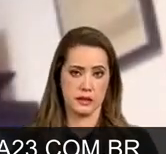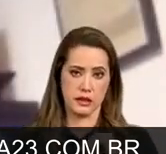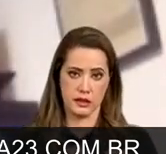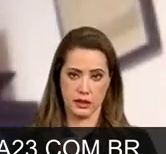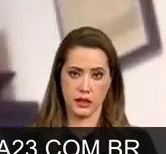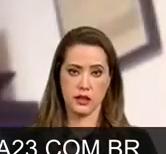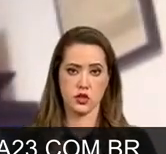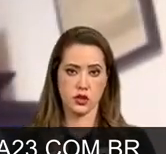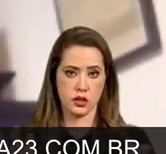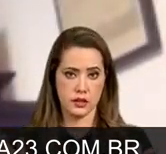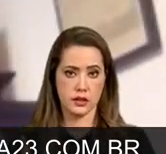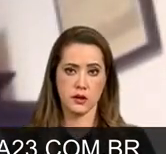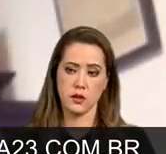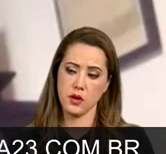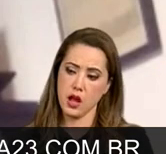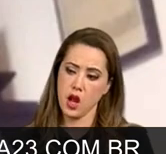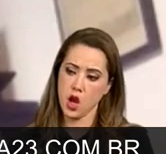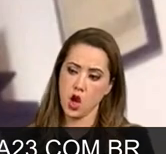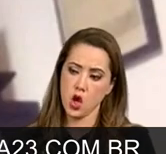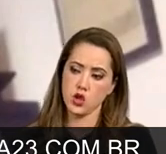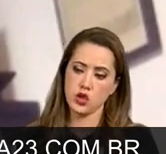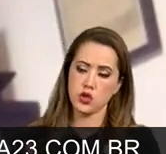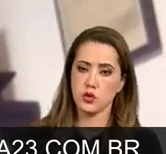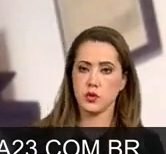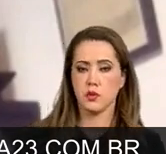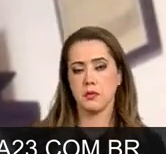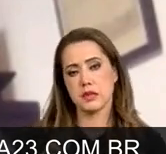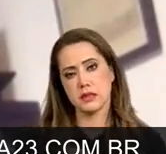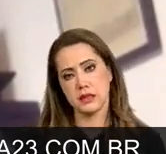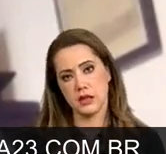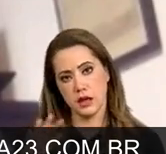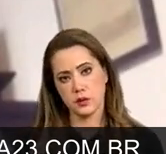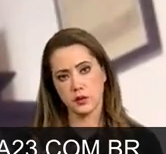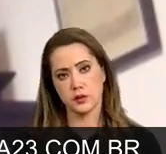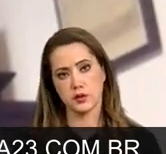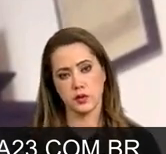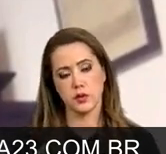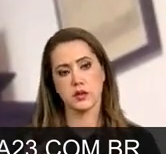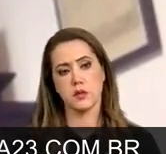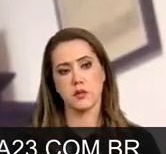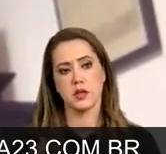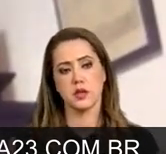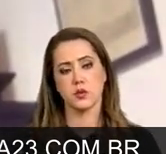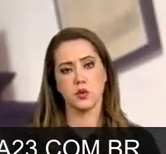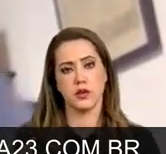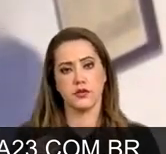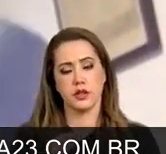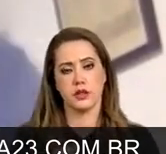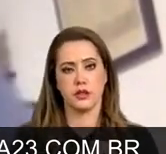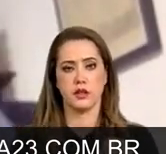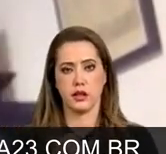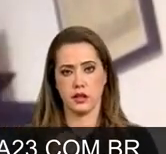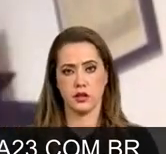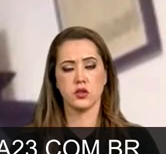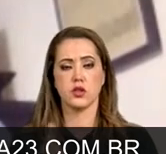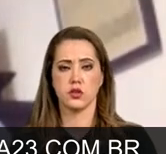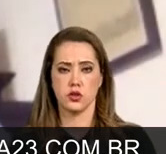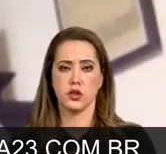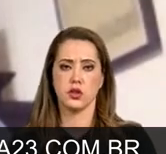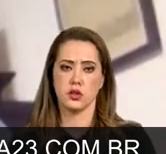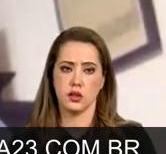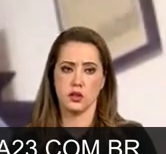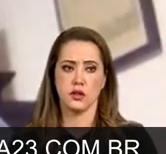loja física diminuiu um pouco. Obviamente, com essa explosão da venda online, a gente também